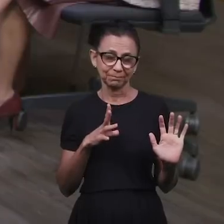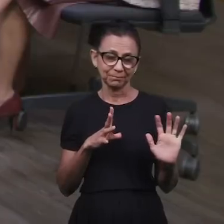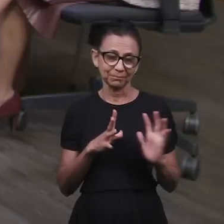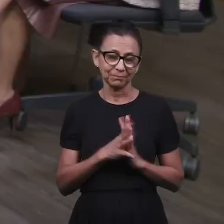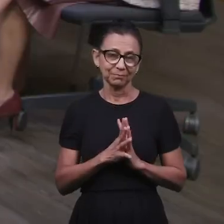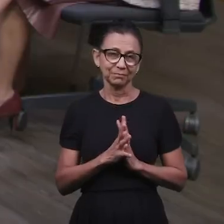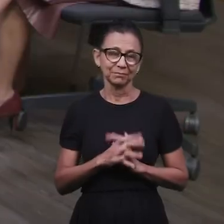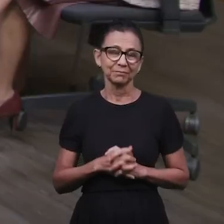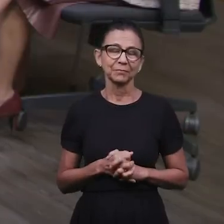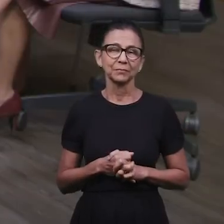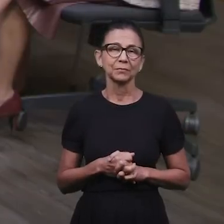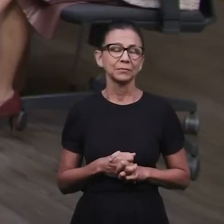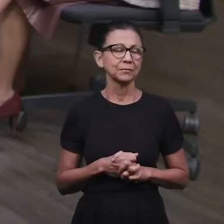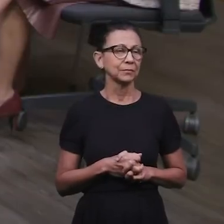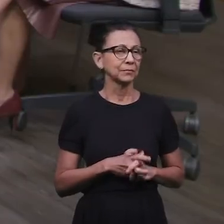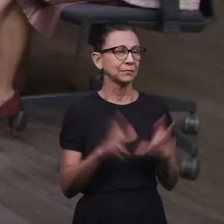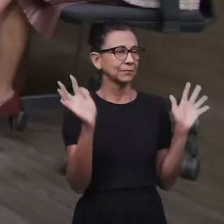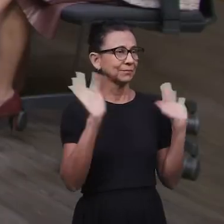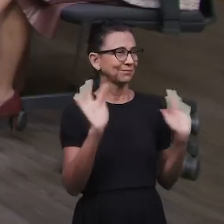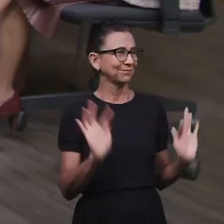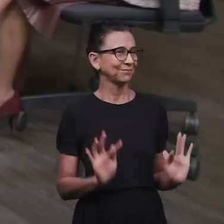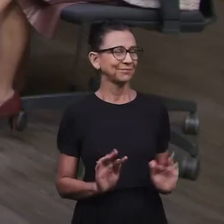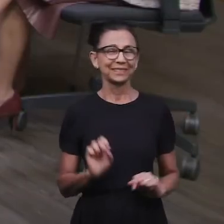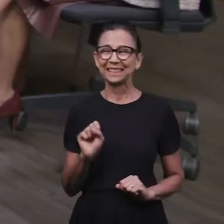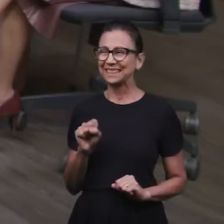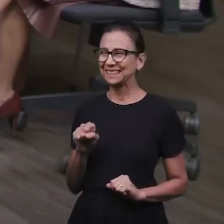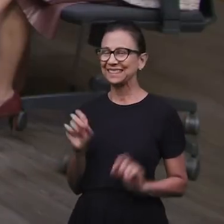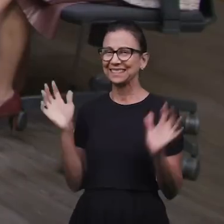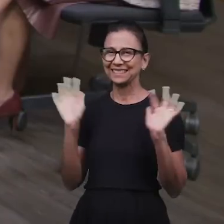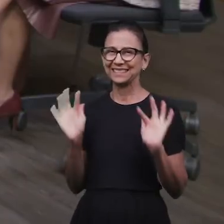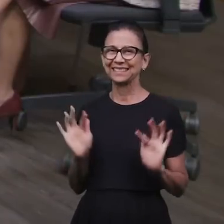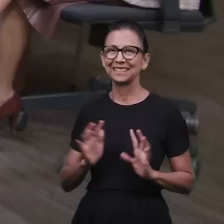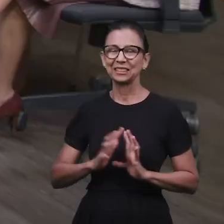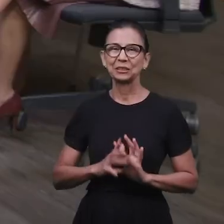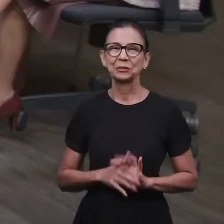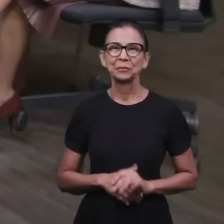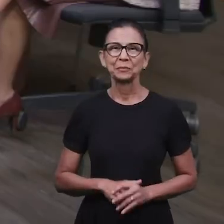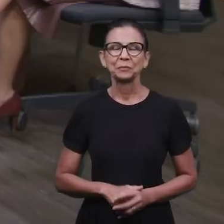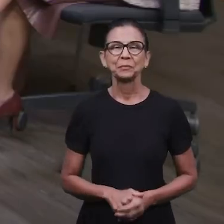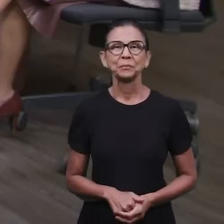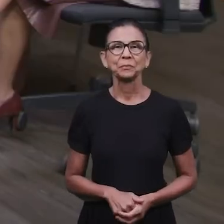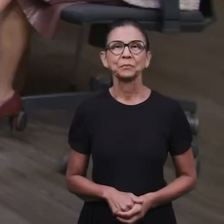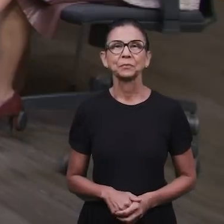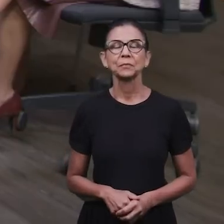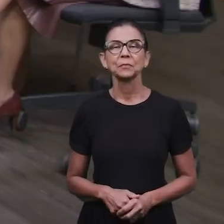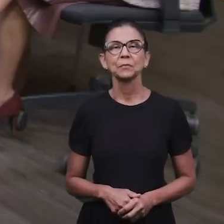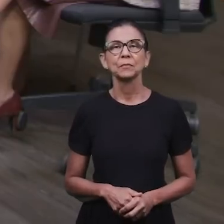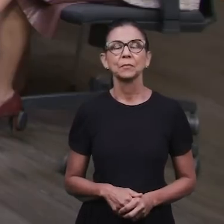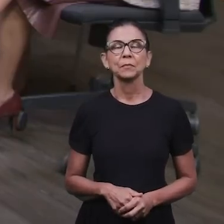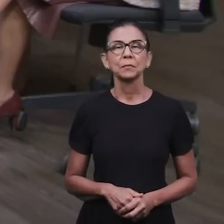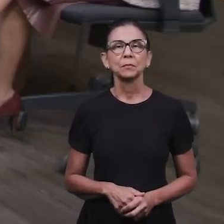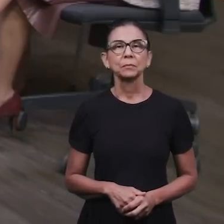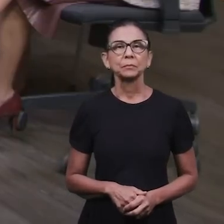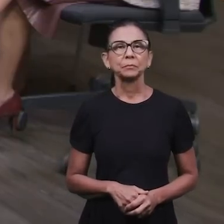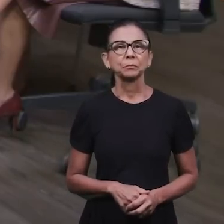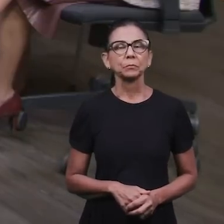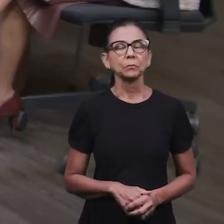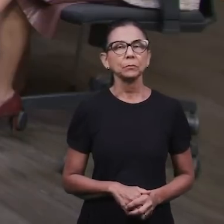Juliana? Eu acho que a gente aborda o texto, mas é importante a gente colocar dentro da palavra, né? No